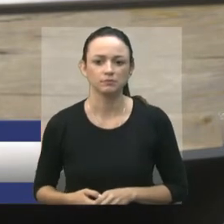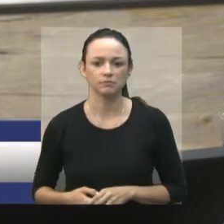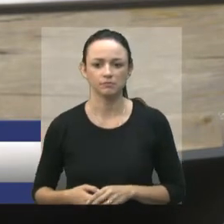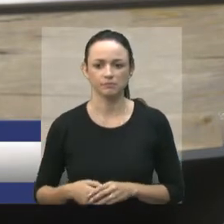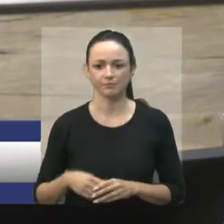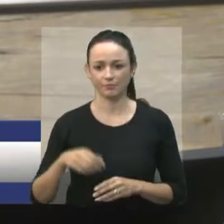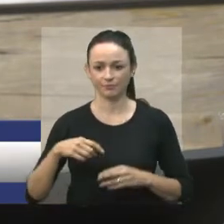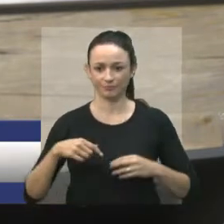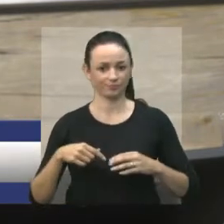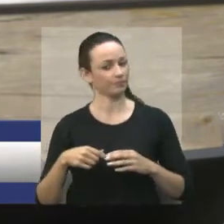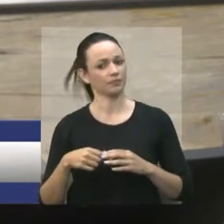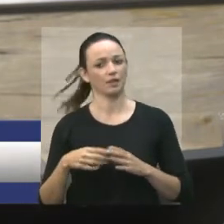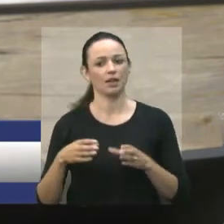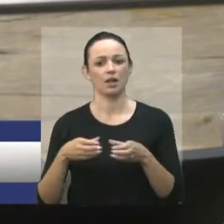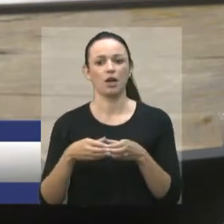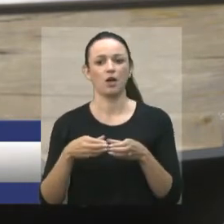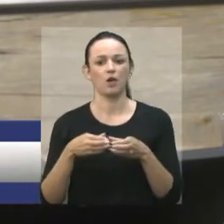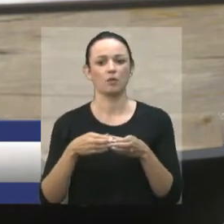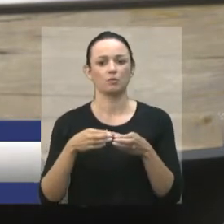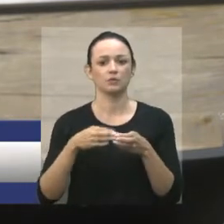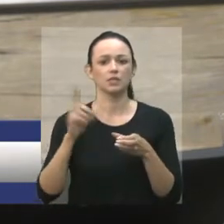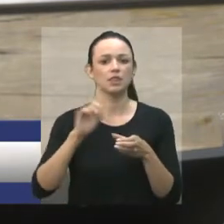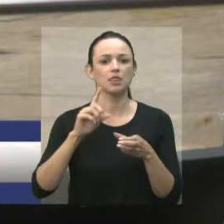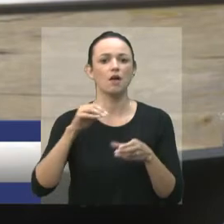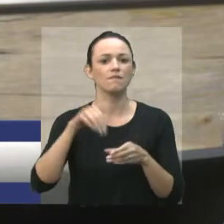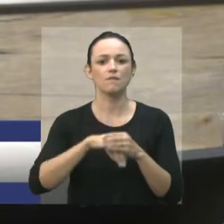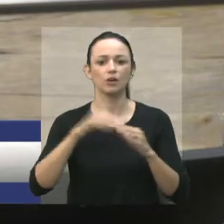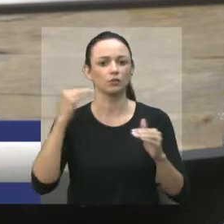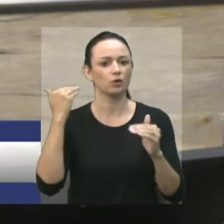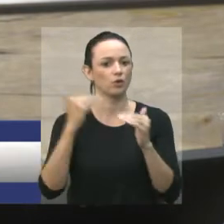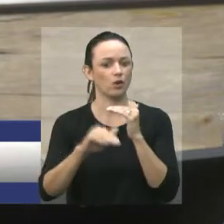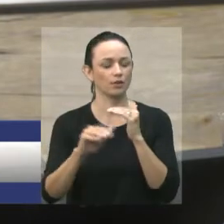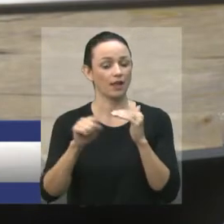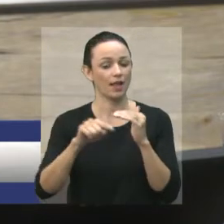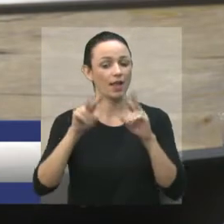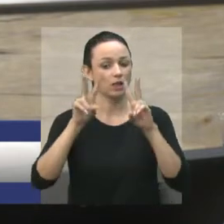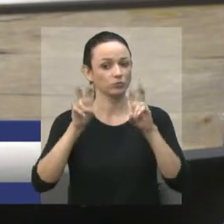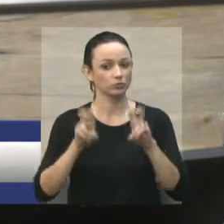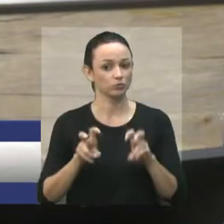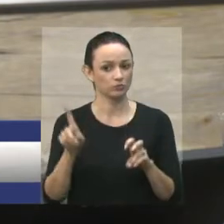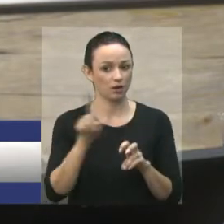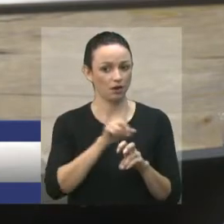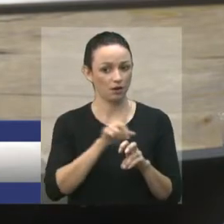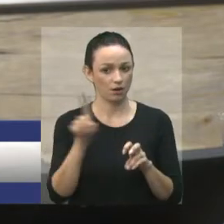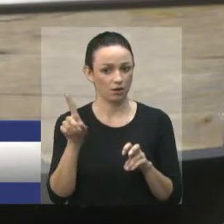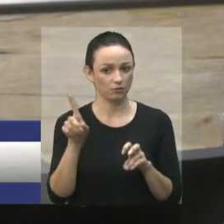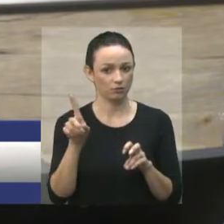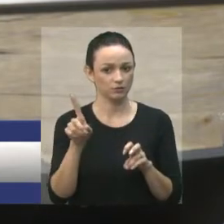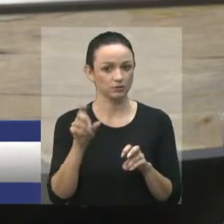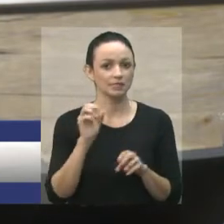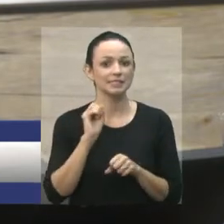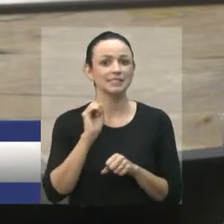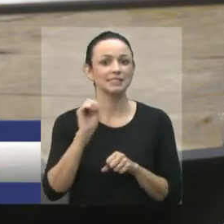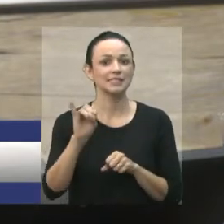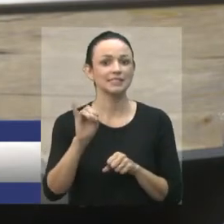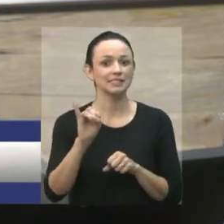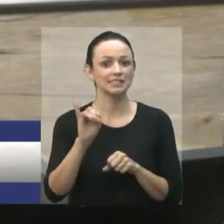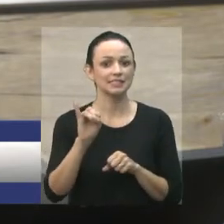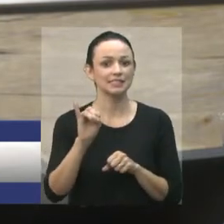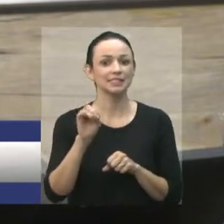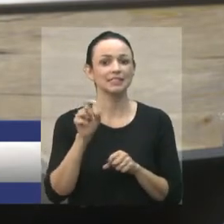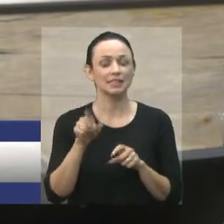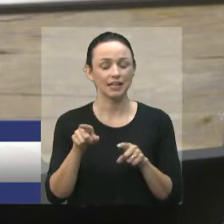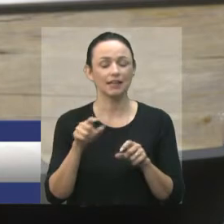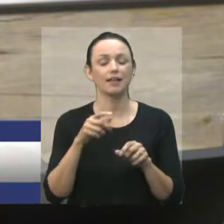vota contrário a nenhum dos assuntos que aqui são colocados, mas sim dando oportunidade de que seja executado